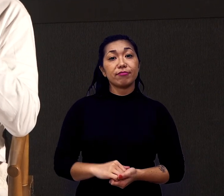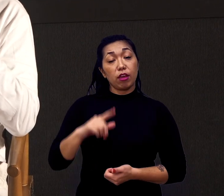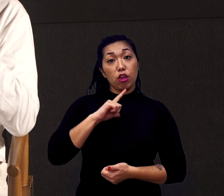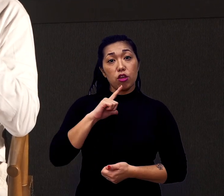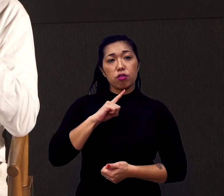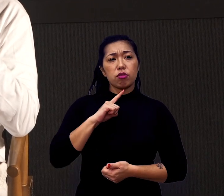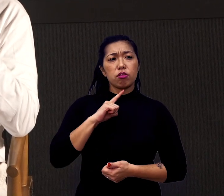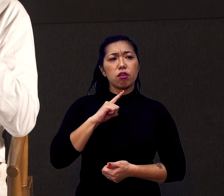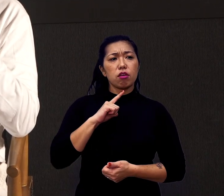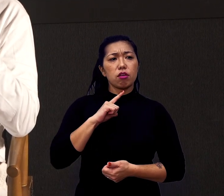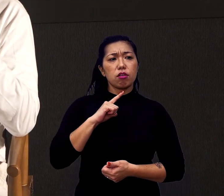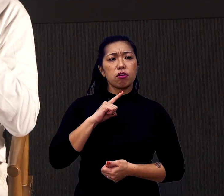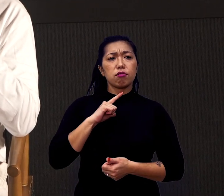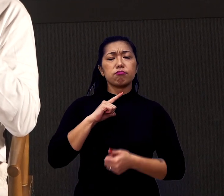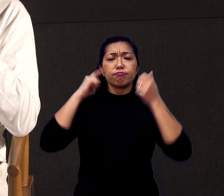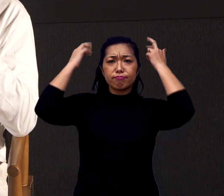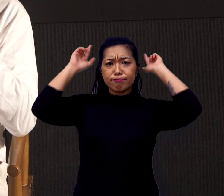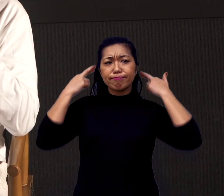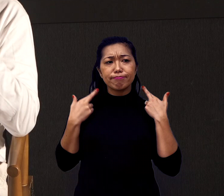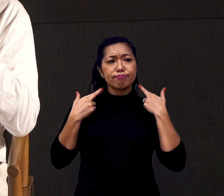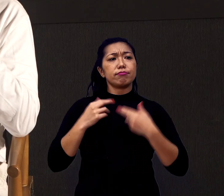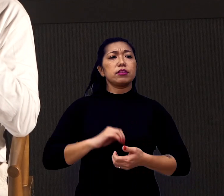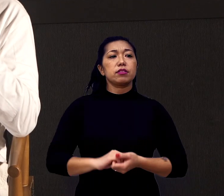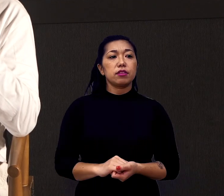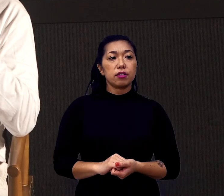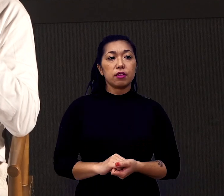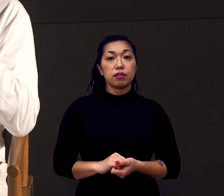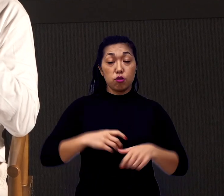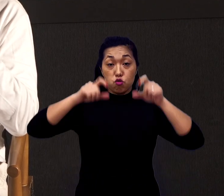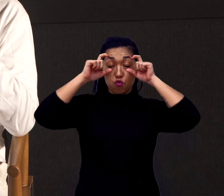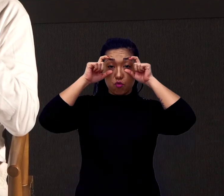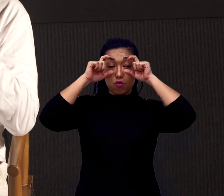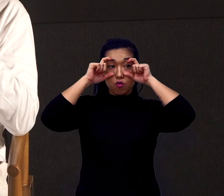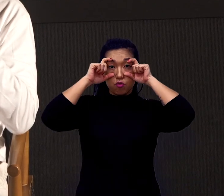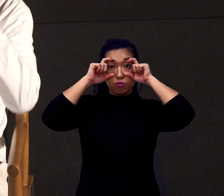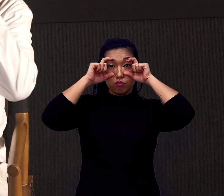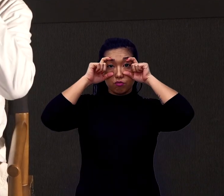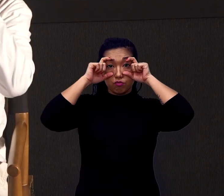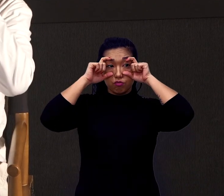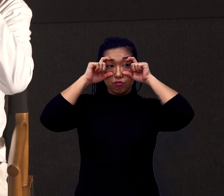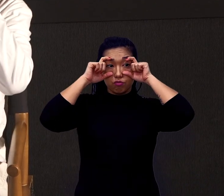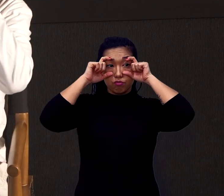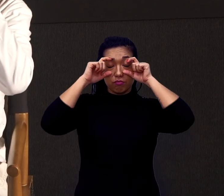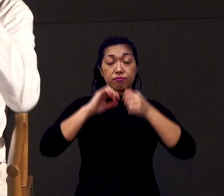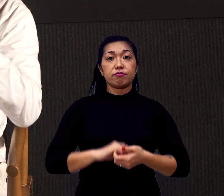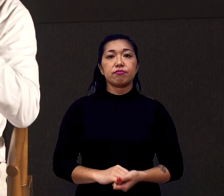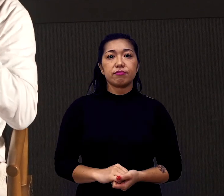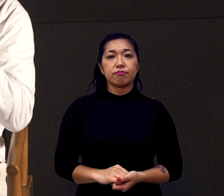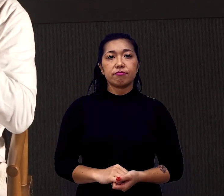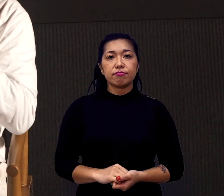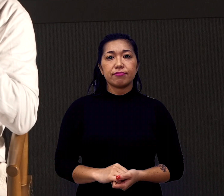Eu tenho cabelos dreads, sou um homem negro, uso um óculos com